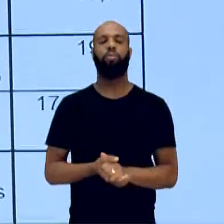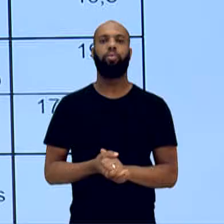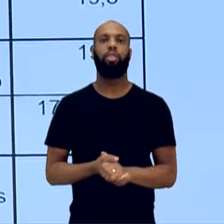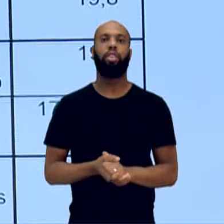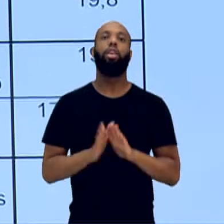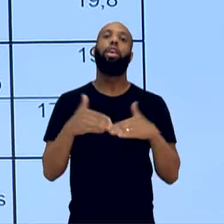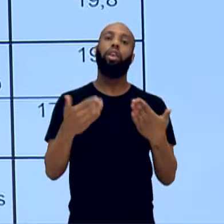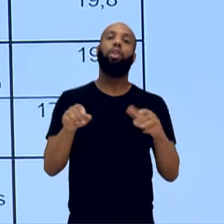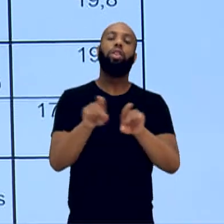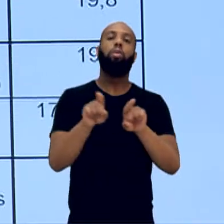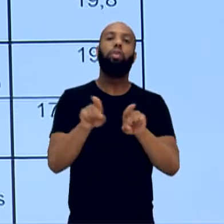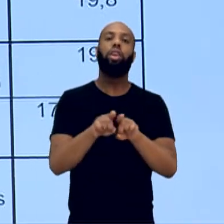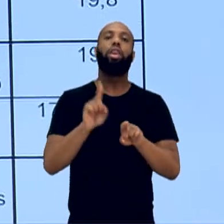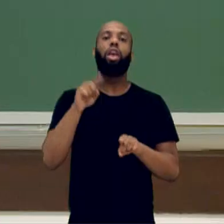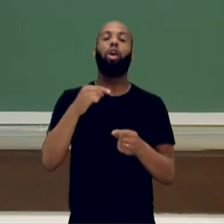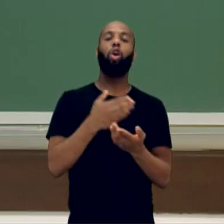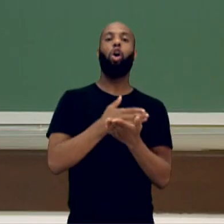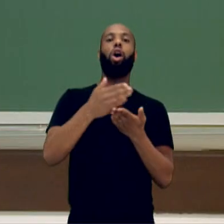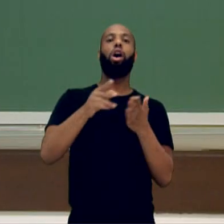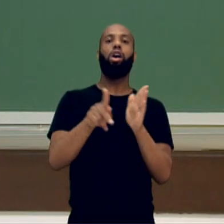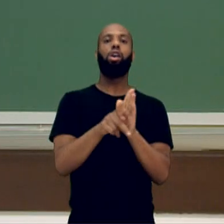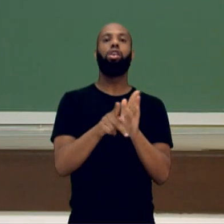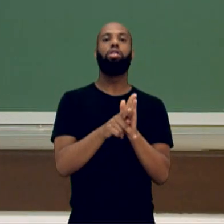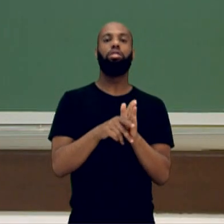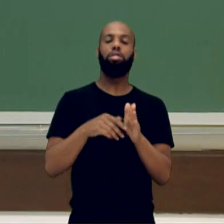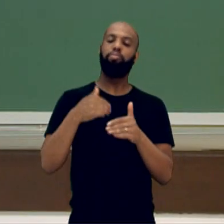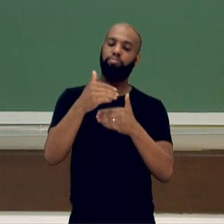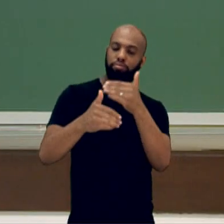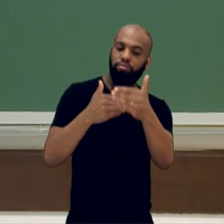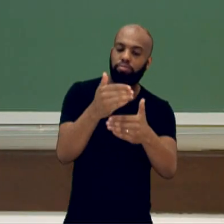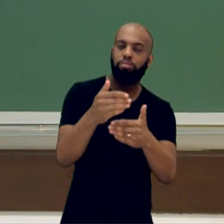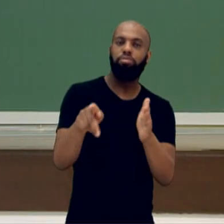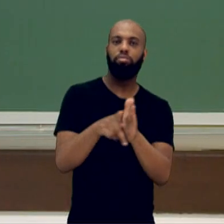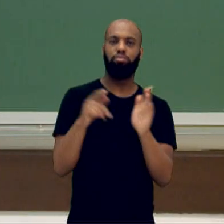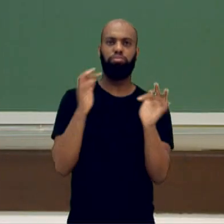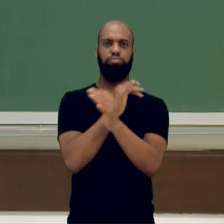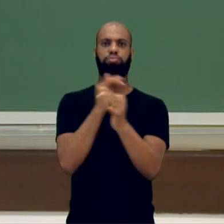diz que é o boom do processo de urbanização.